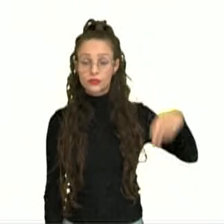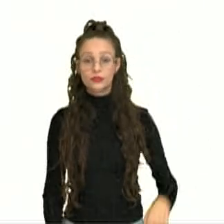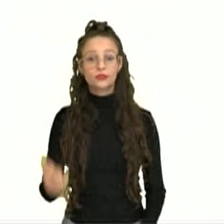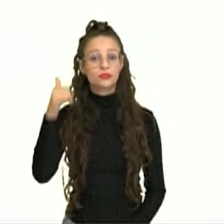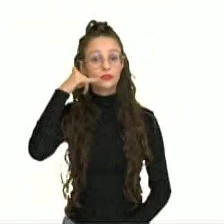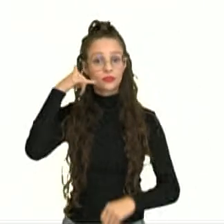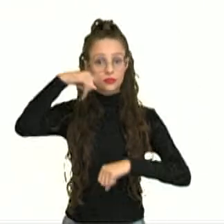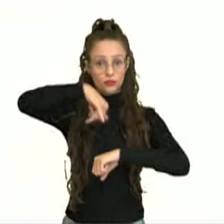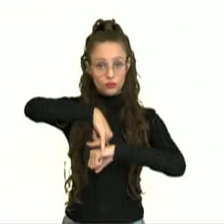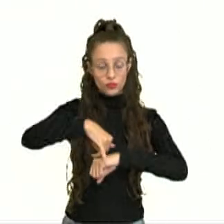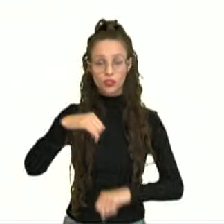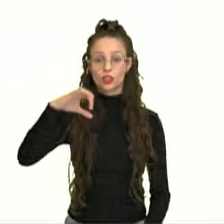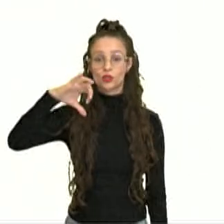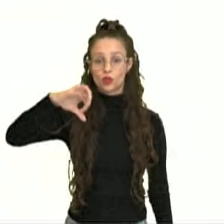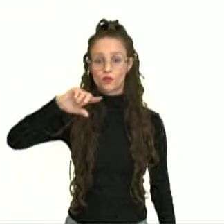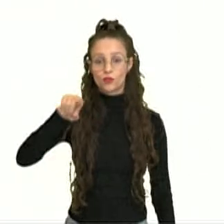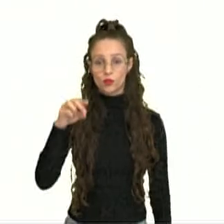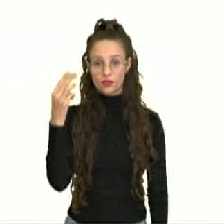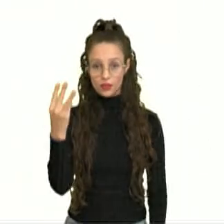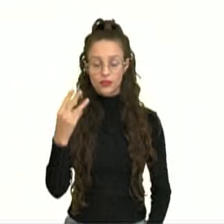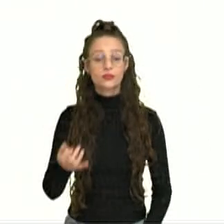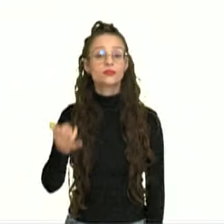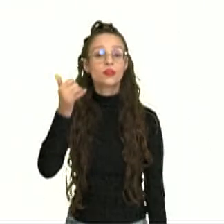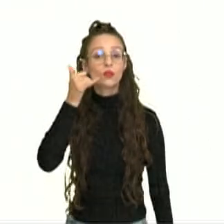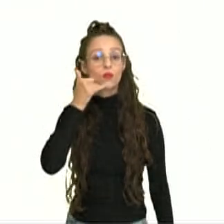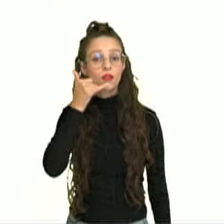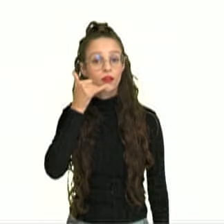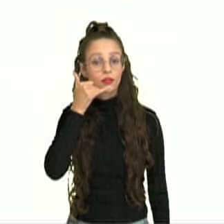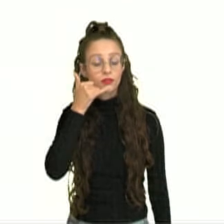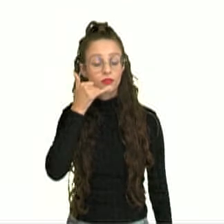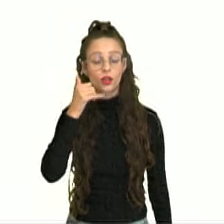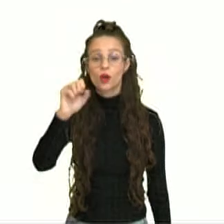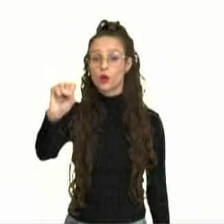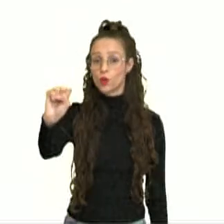fixo 9,3 e o celular, olha,